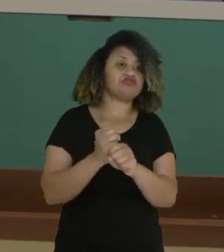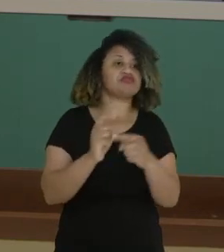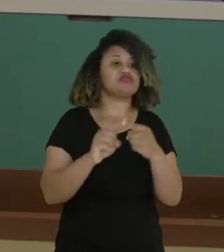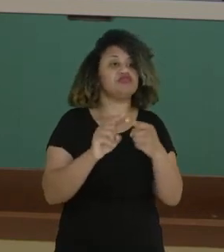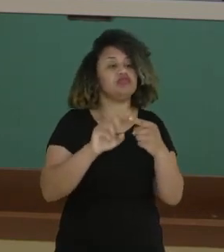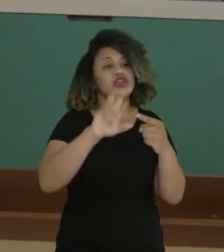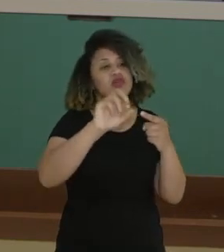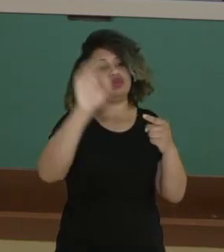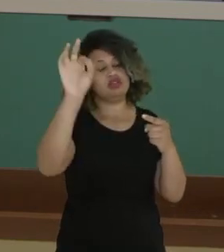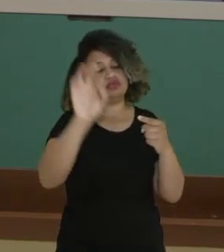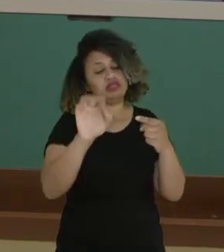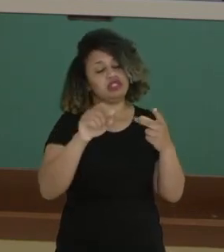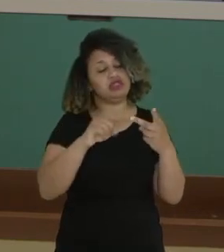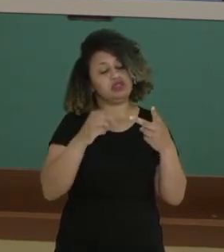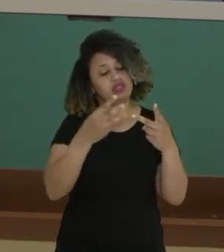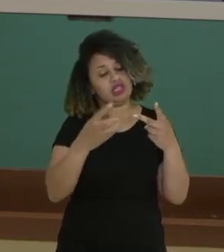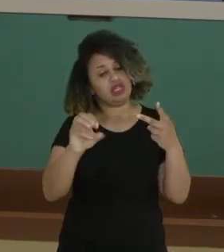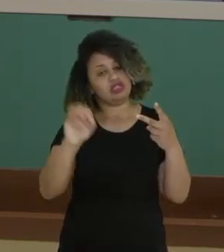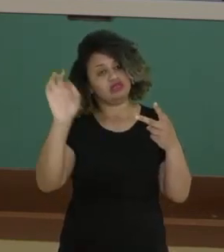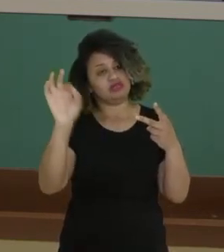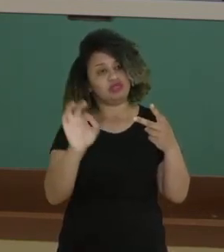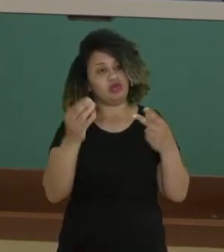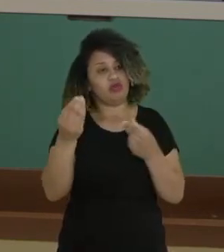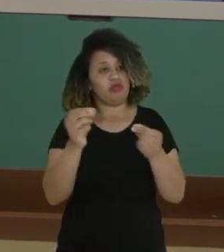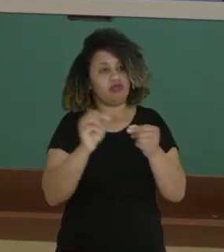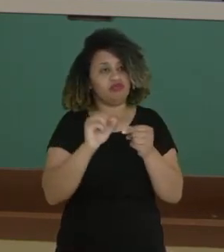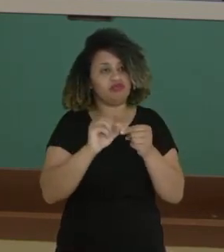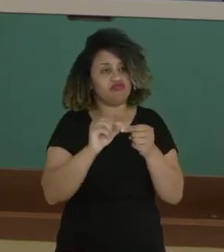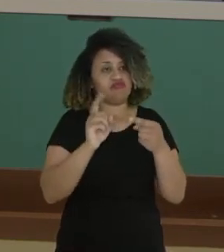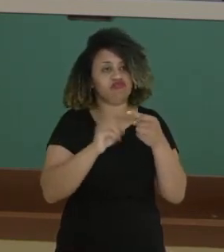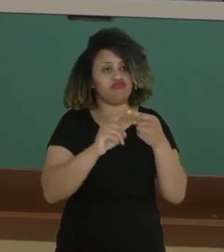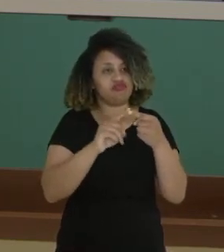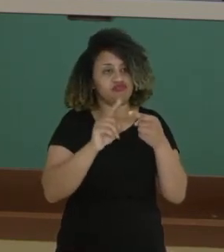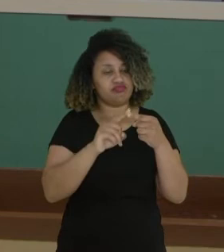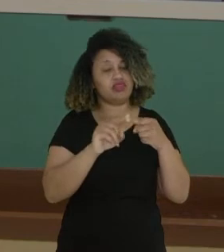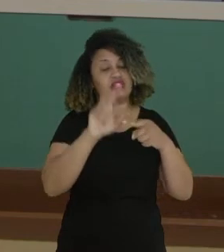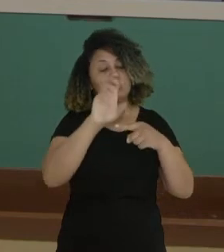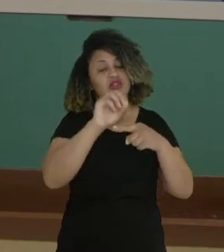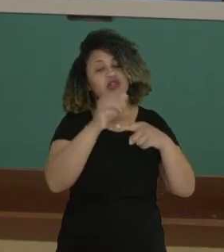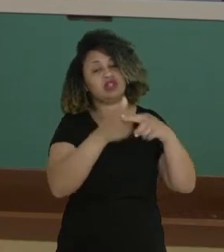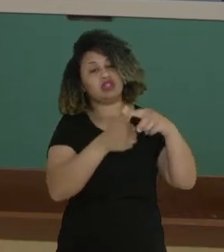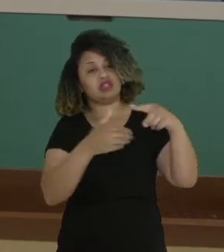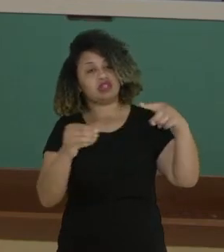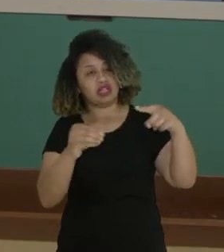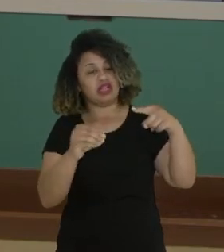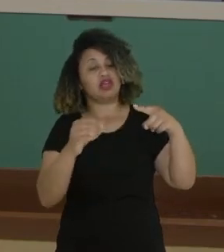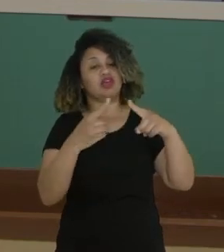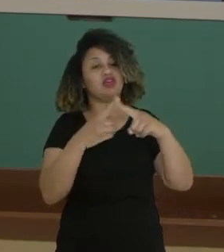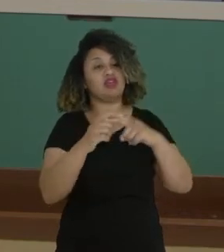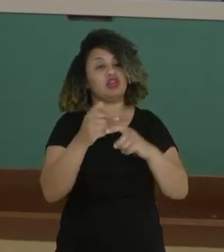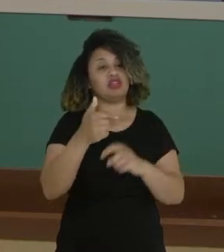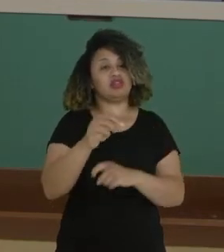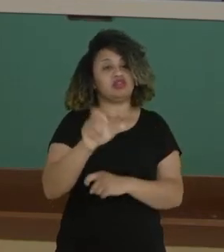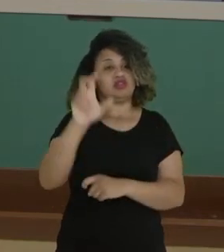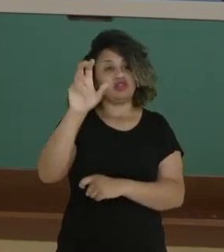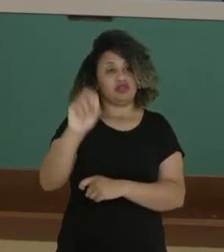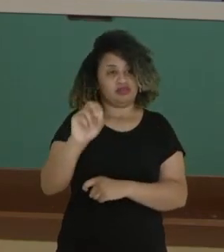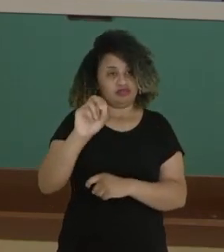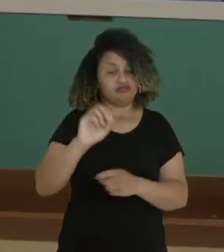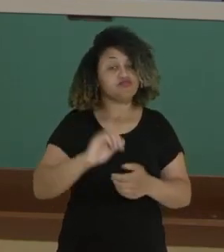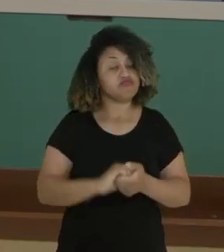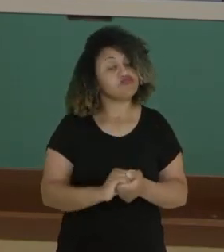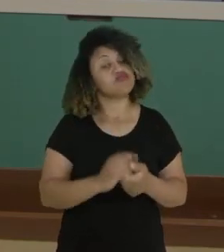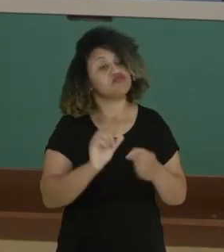uma e 30% da outra. A situação 1, 50% de 150 ml. Então lá vai a